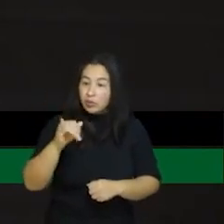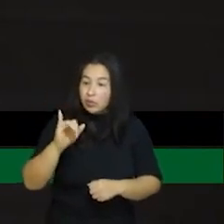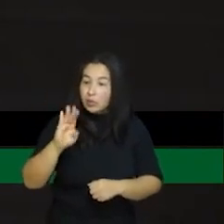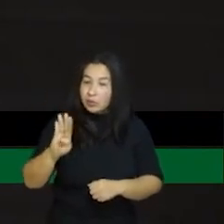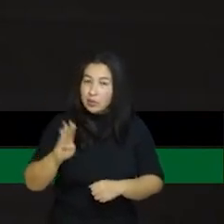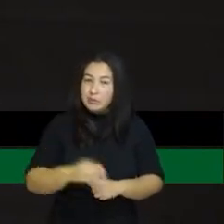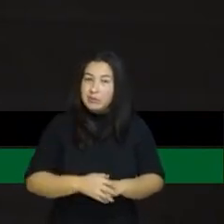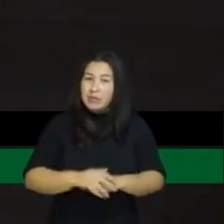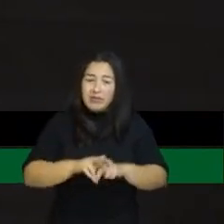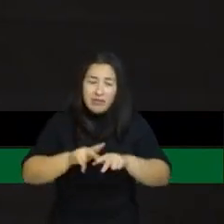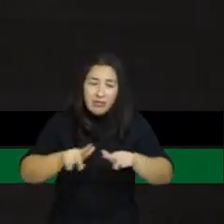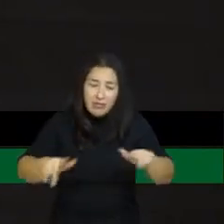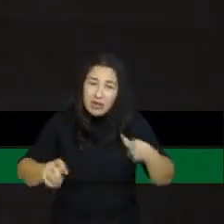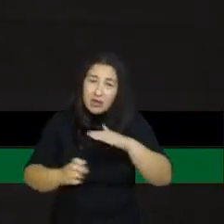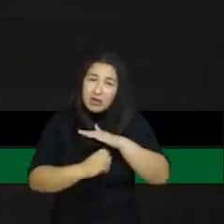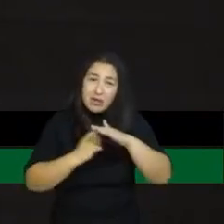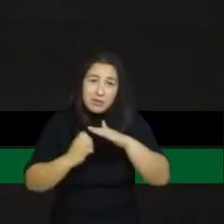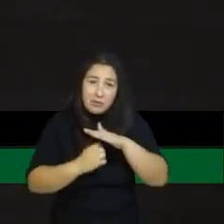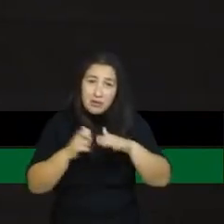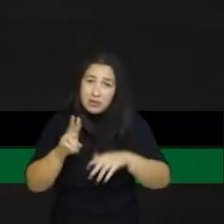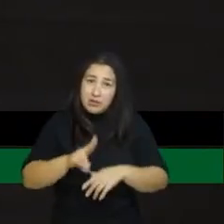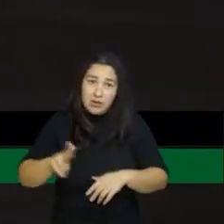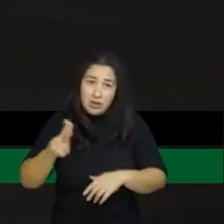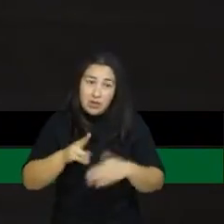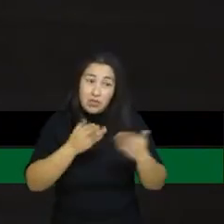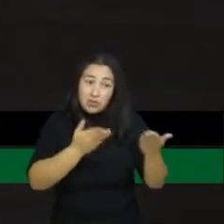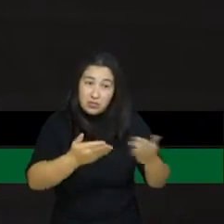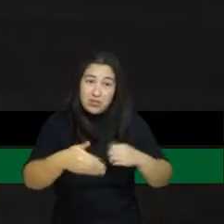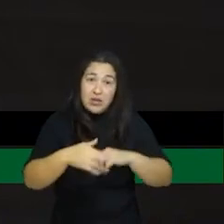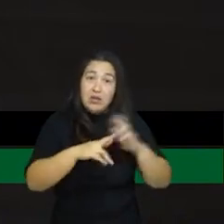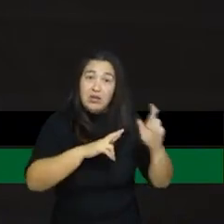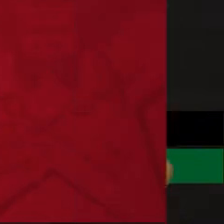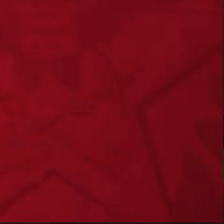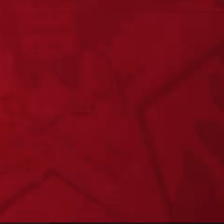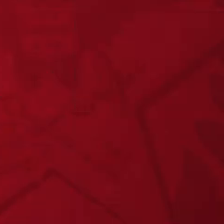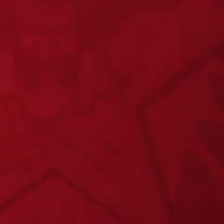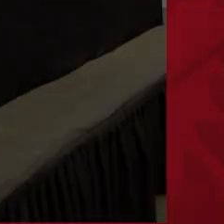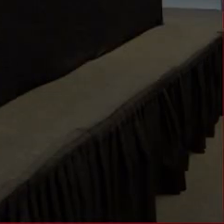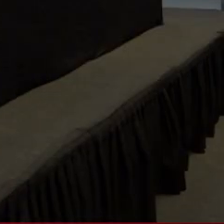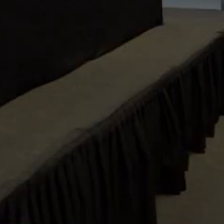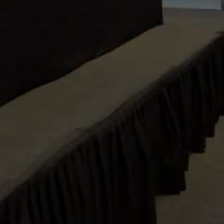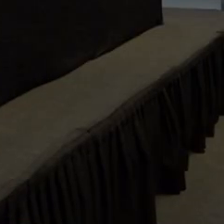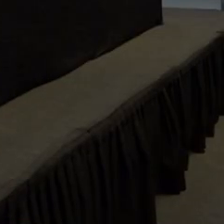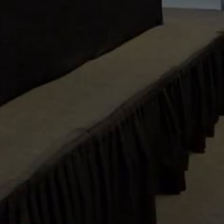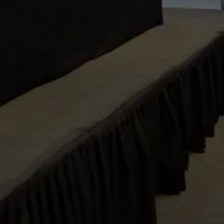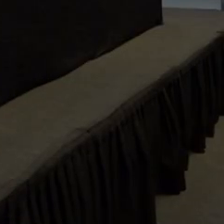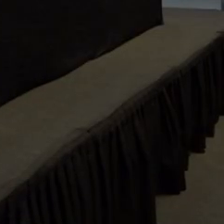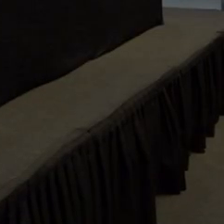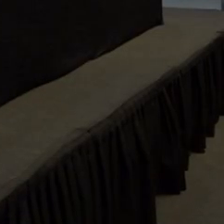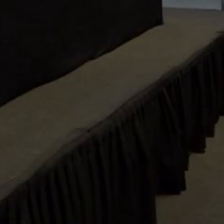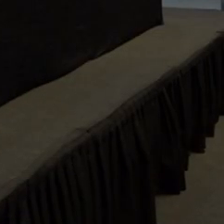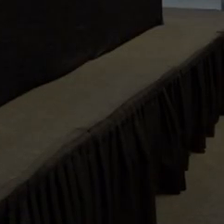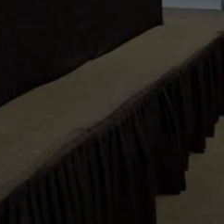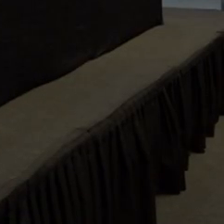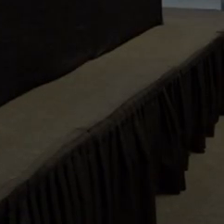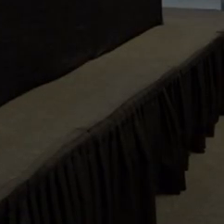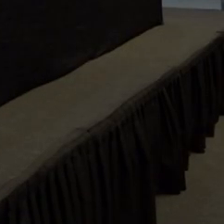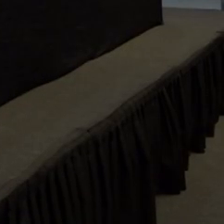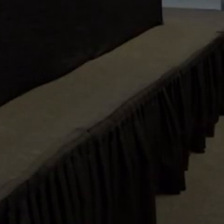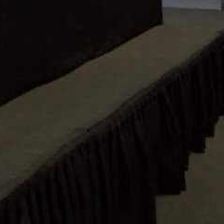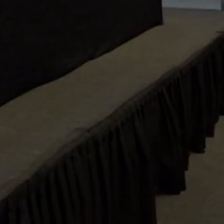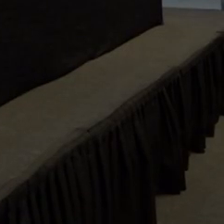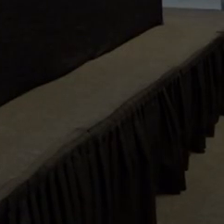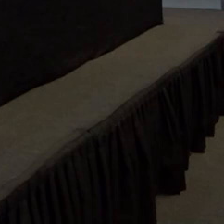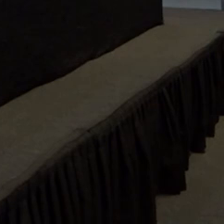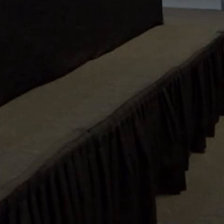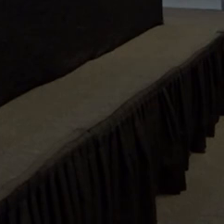dezenas e dezenas de empresas, a grande maioria concentrada dentro do Parque Perini. Em seguida, foi a vez do presidente da Associação de